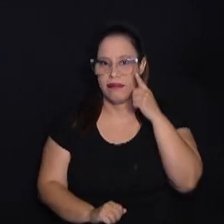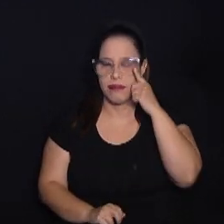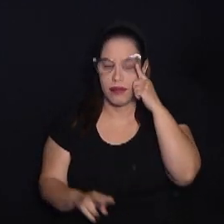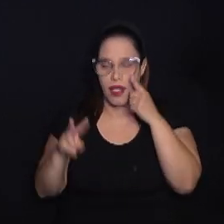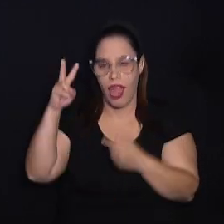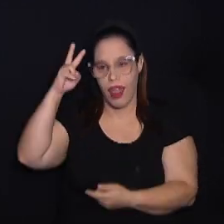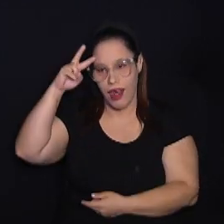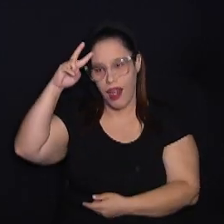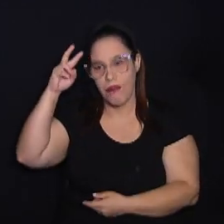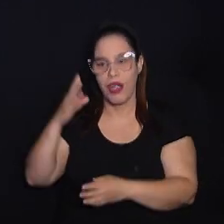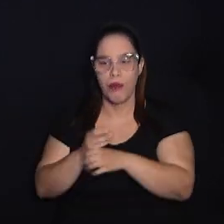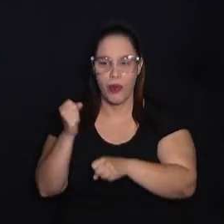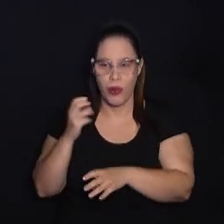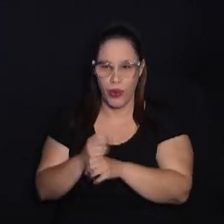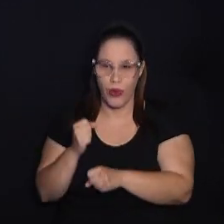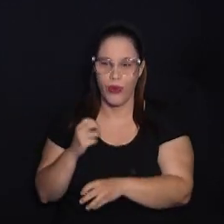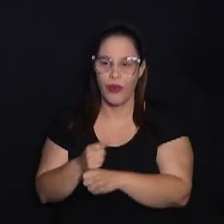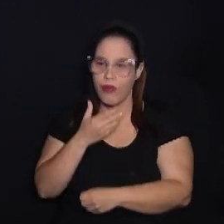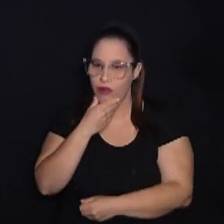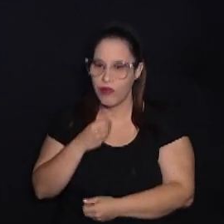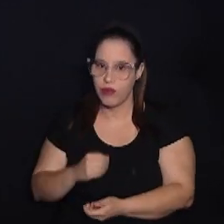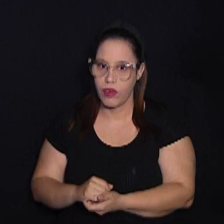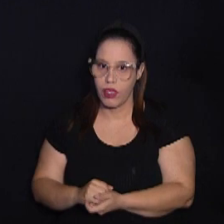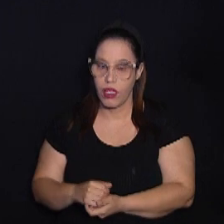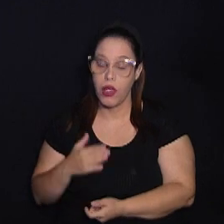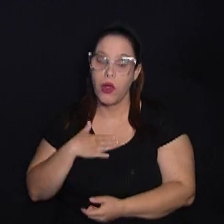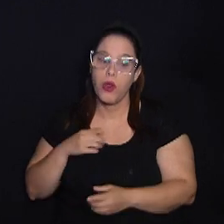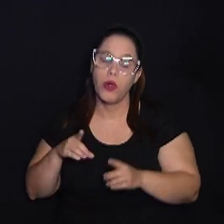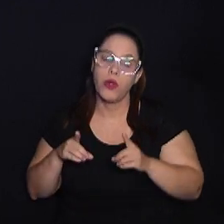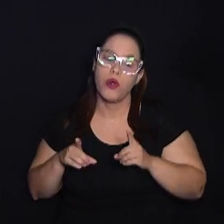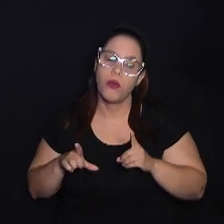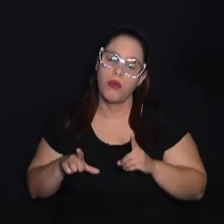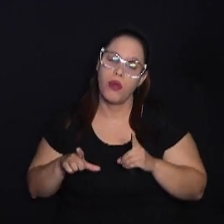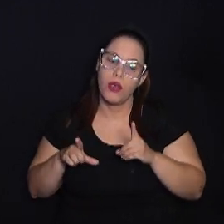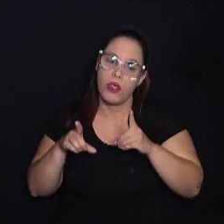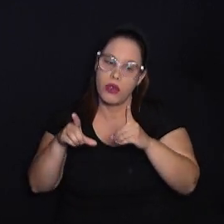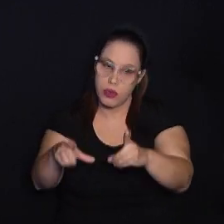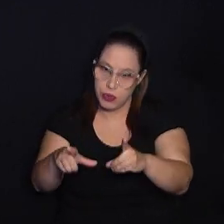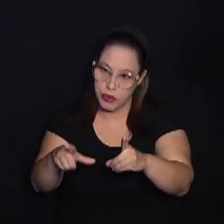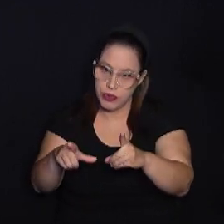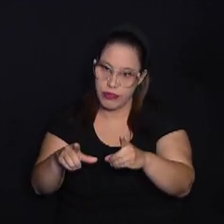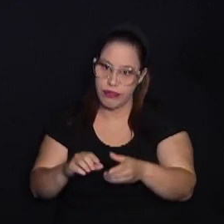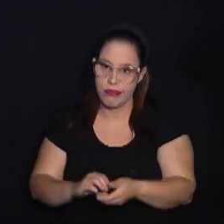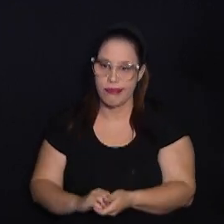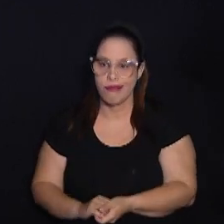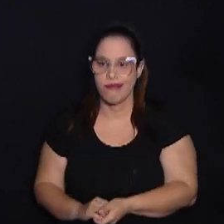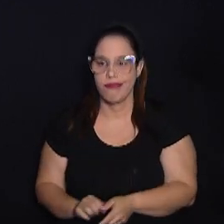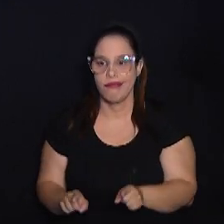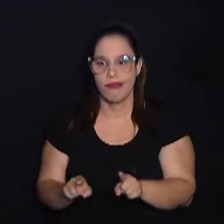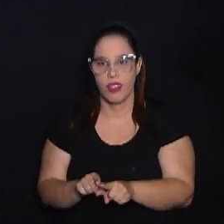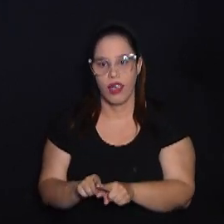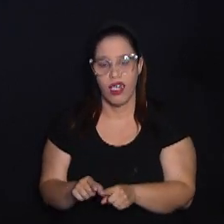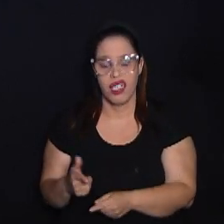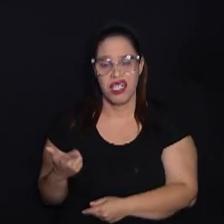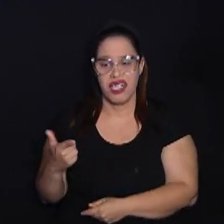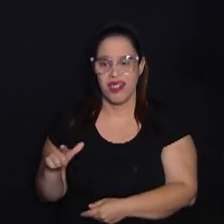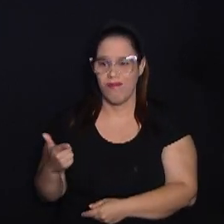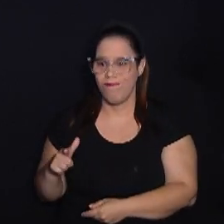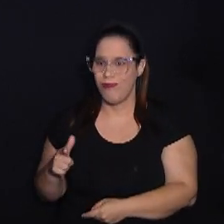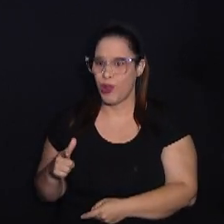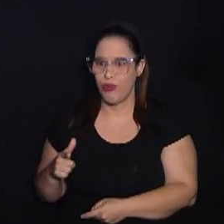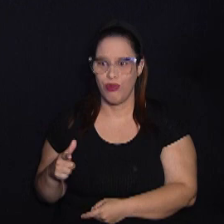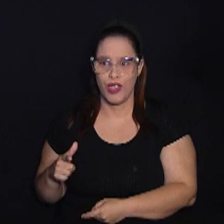Lembrei-me do contador e do meu diploma, mas também de que não tinha experiência alguma na